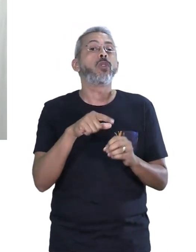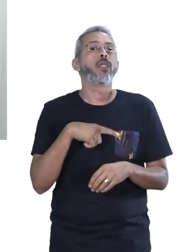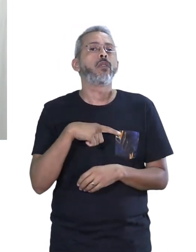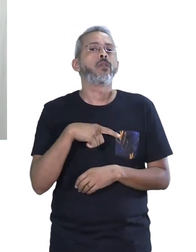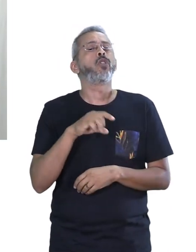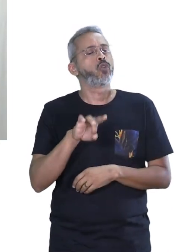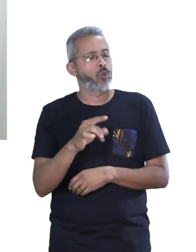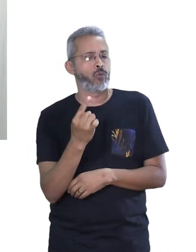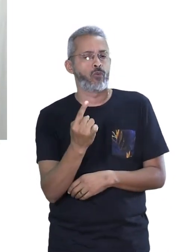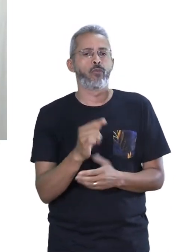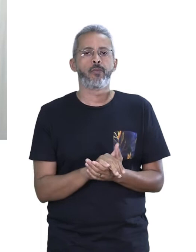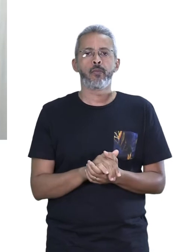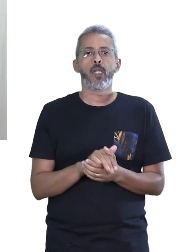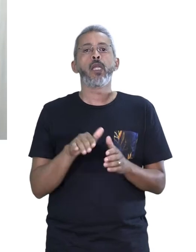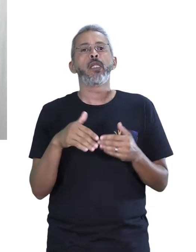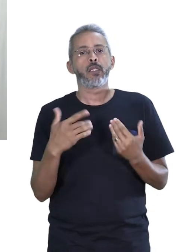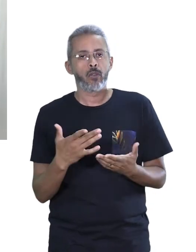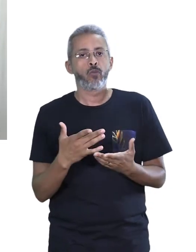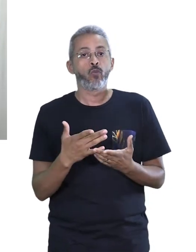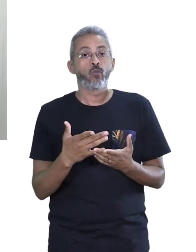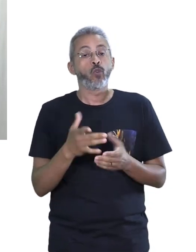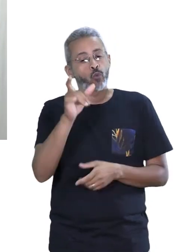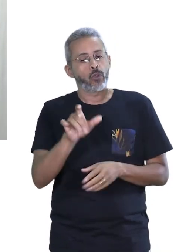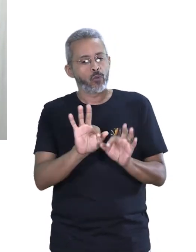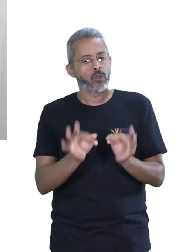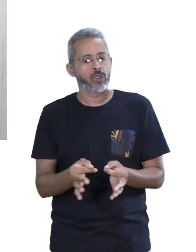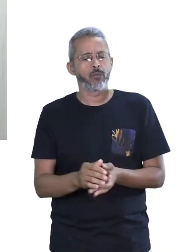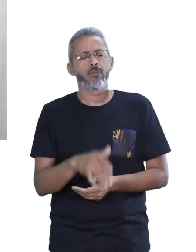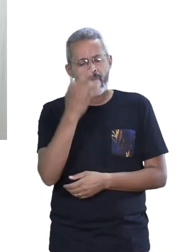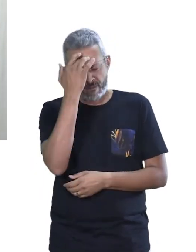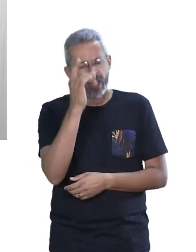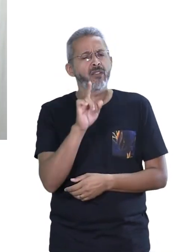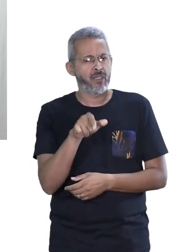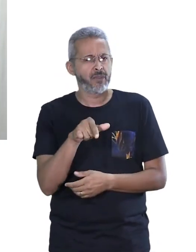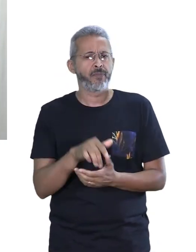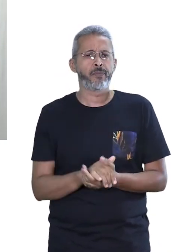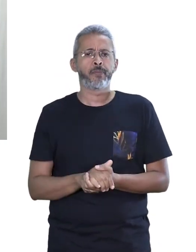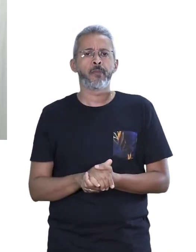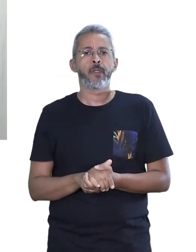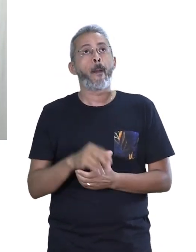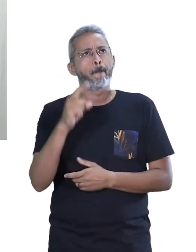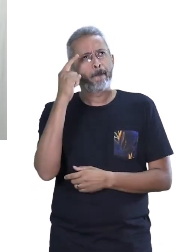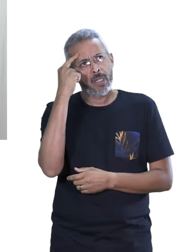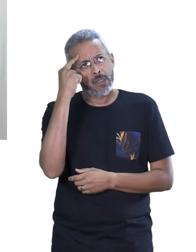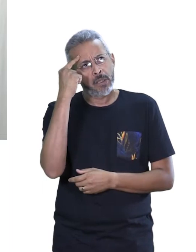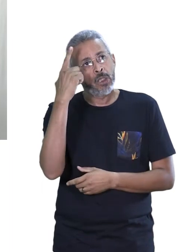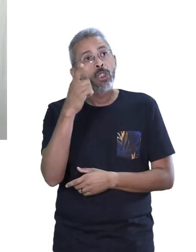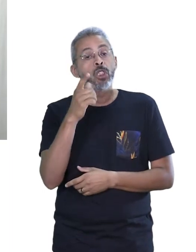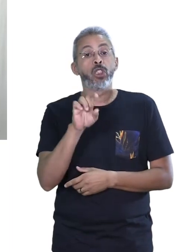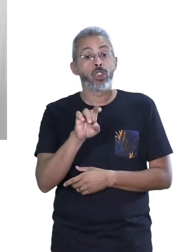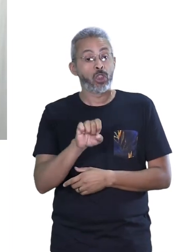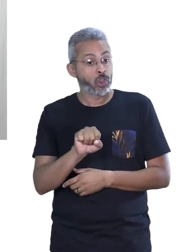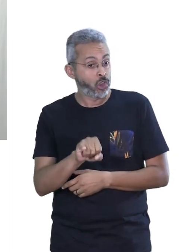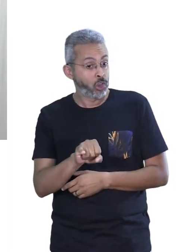existem? Somente um. Então, sujeito simples. Fácil, né? Pensem,